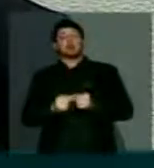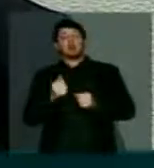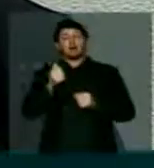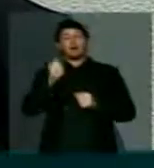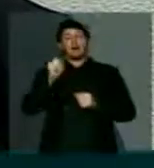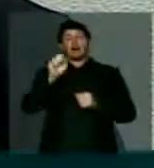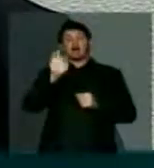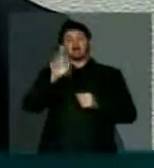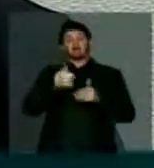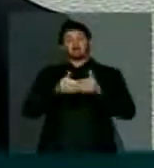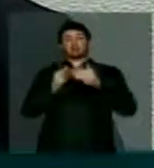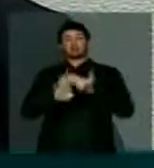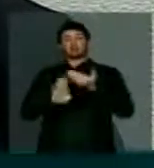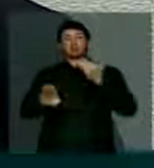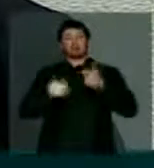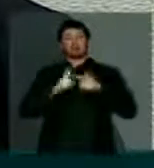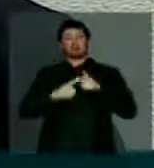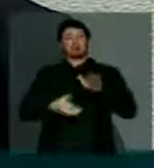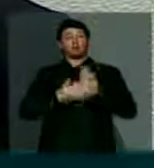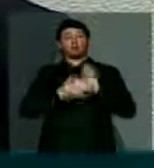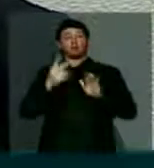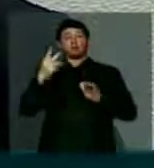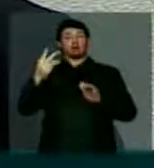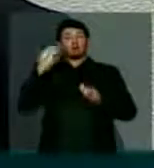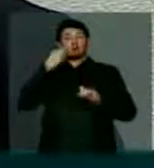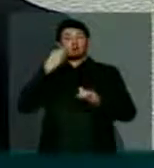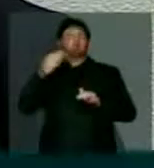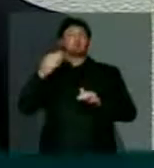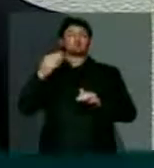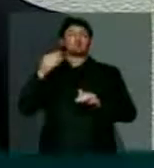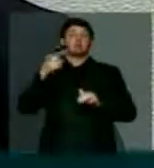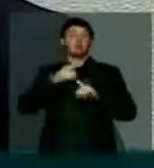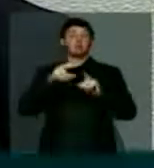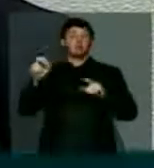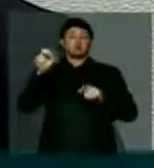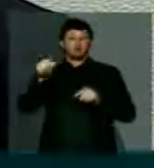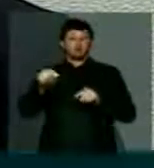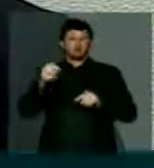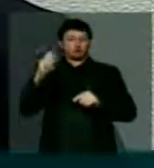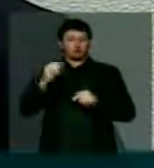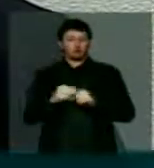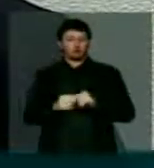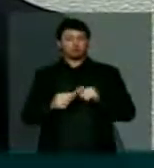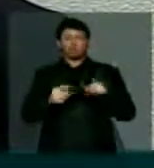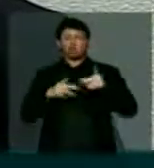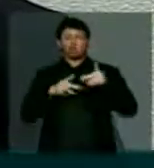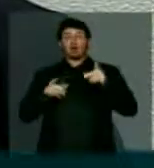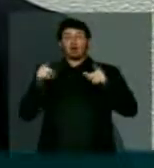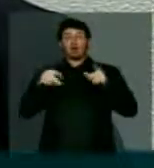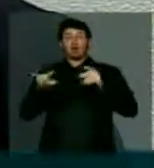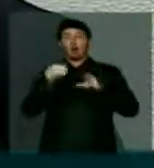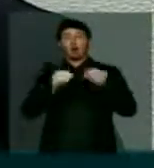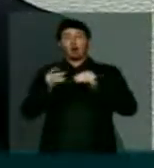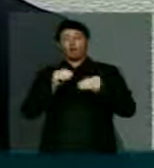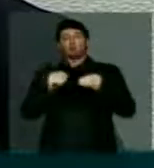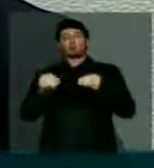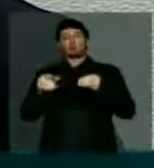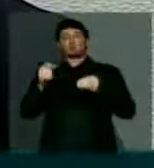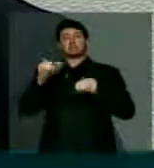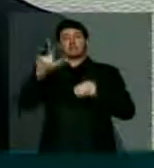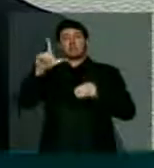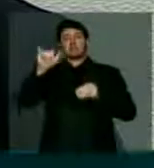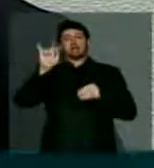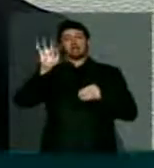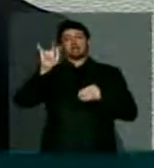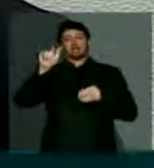para se retirar porque havia uma proposta de 2,5 bilhões de dólares. Tentou haver uma composição, fazer uma composição sem o litígio.